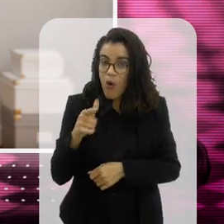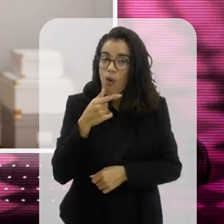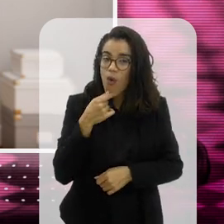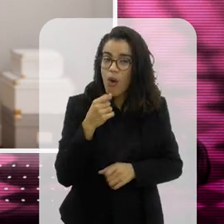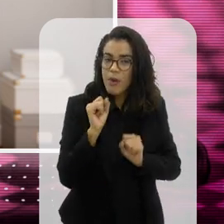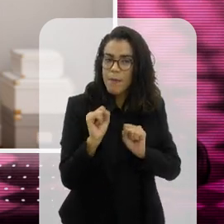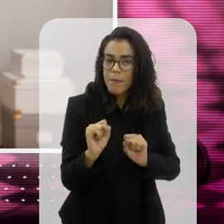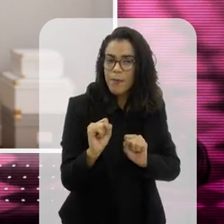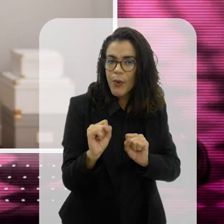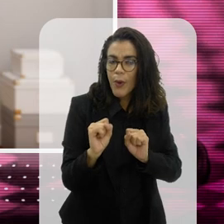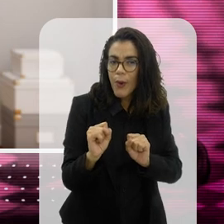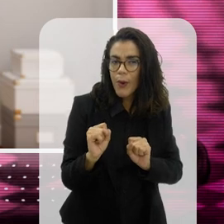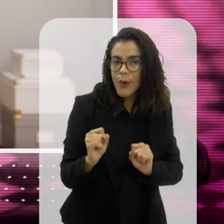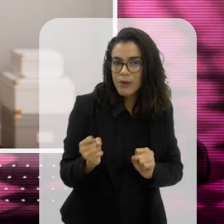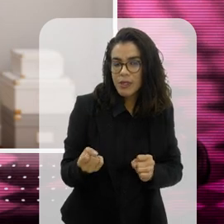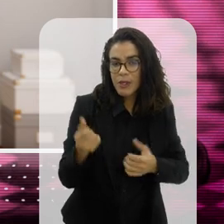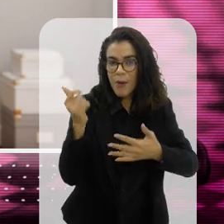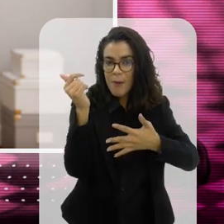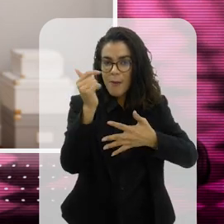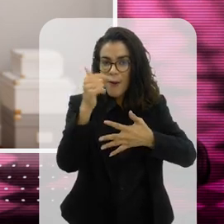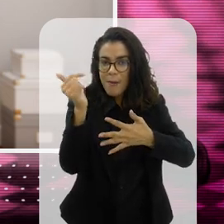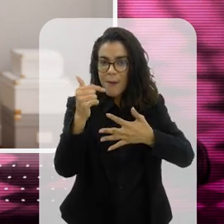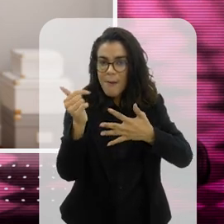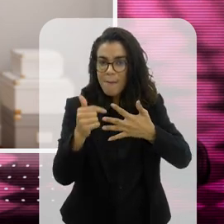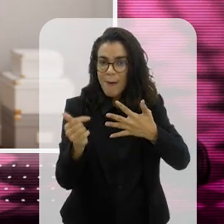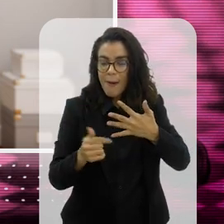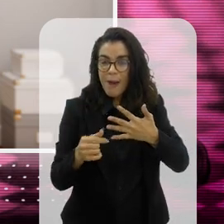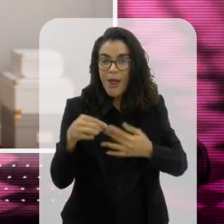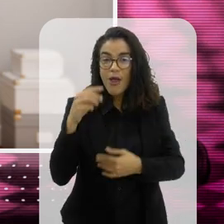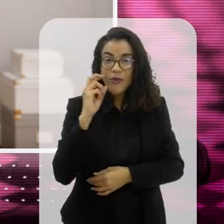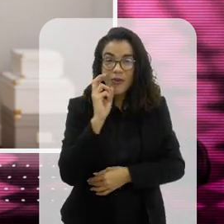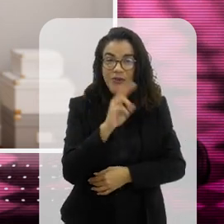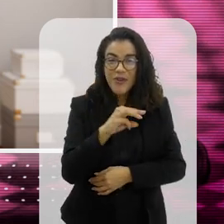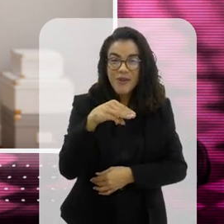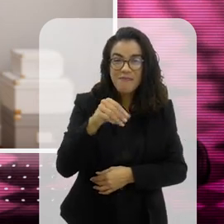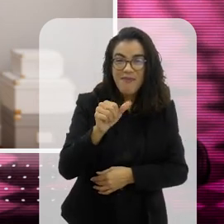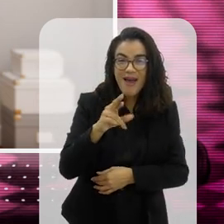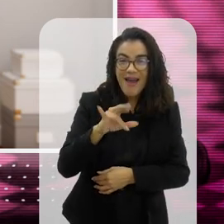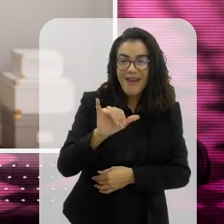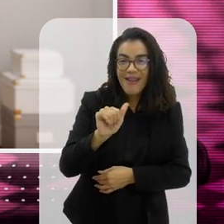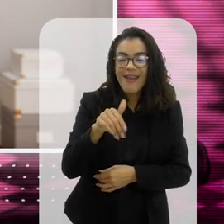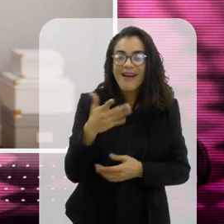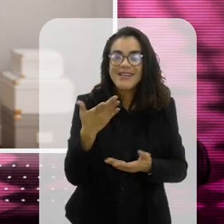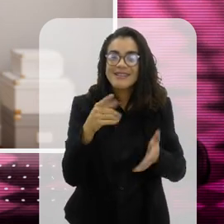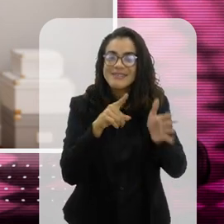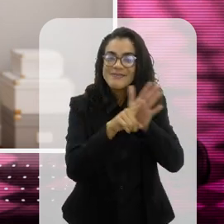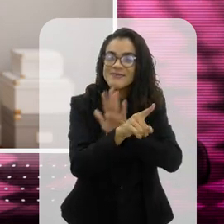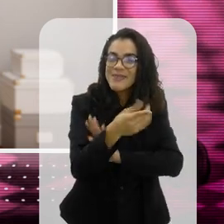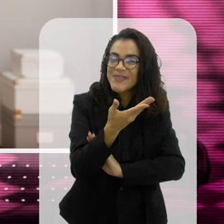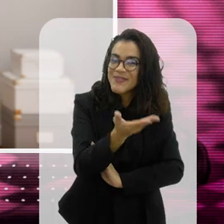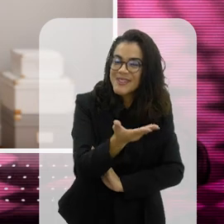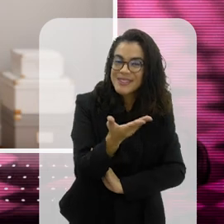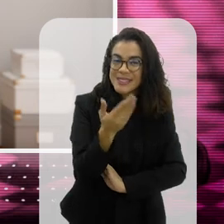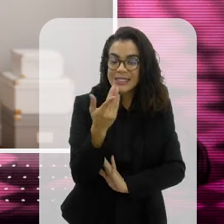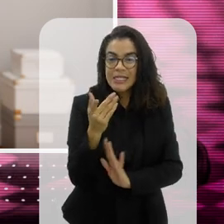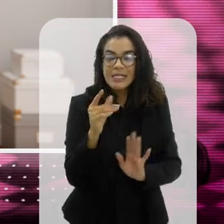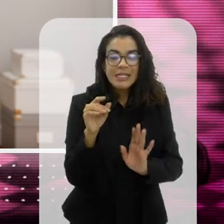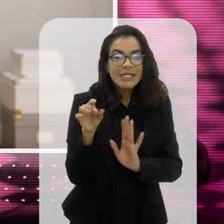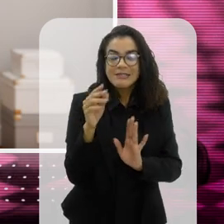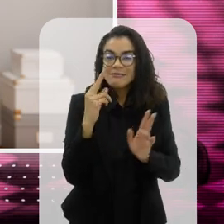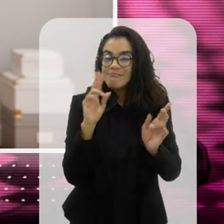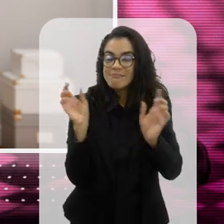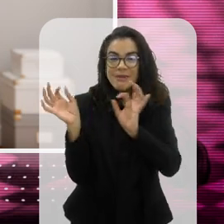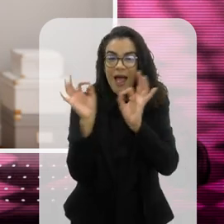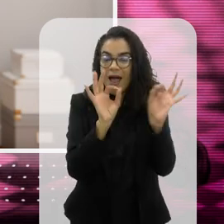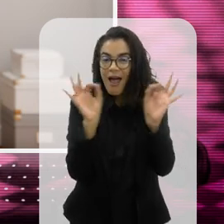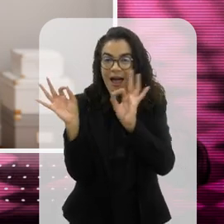rotina dela, mas o homem pode. Então, assim, essas pontuações. Eu tô vendo, Mariana, é isso que eu queria saber de você agora, porque eu vi que você tá